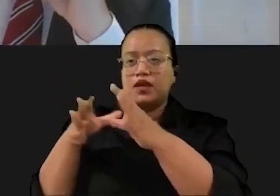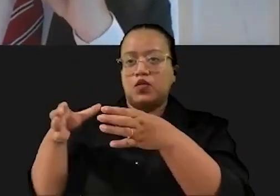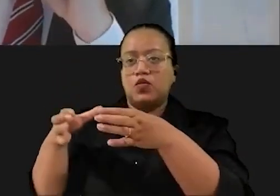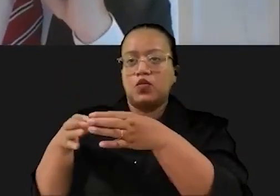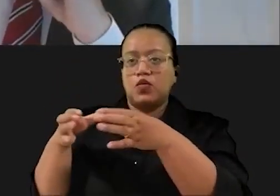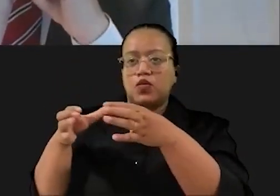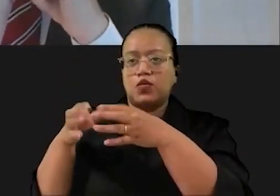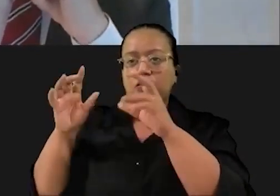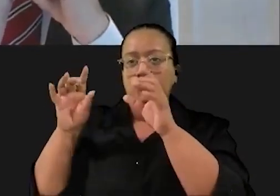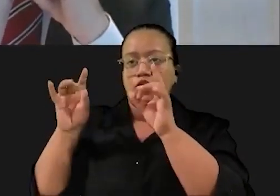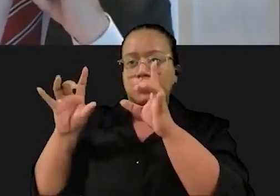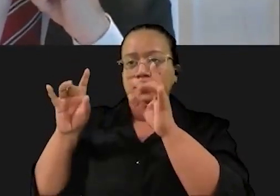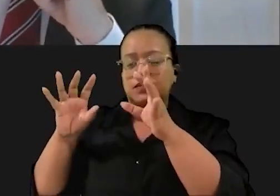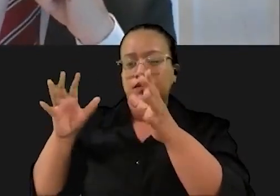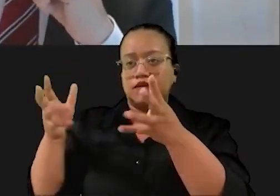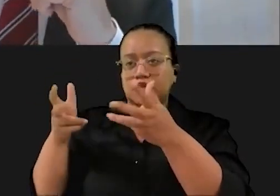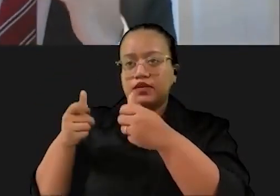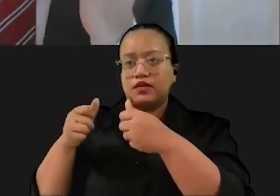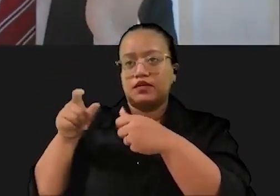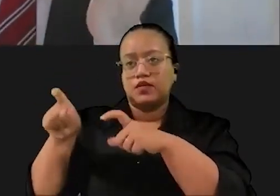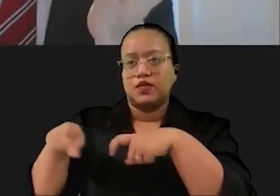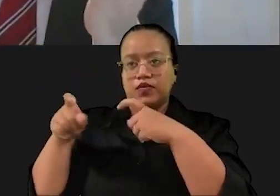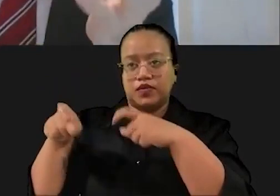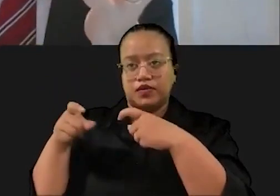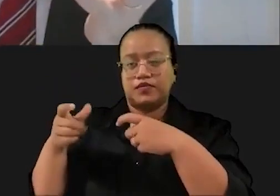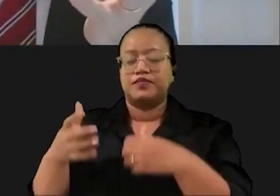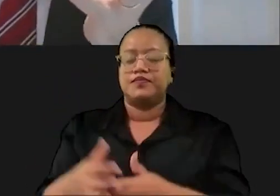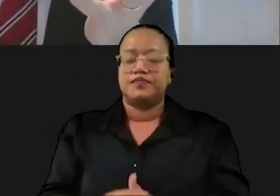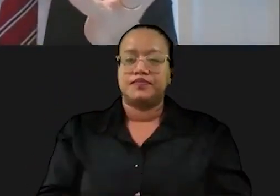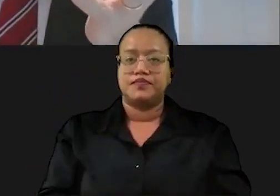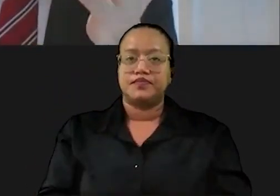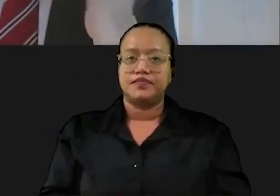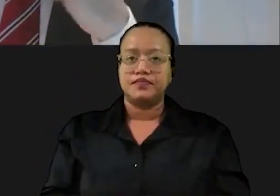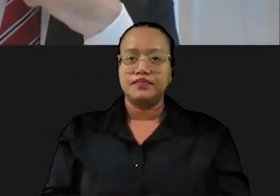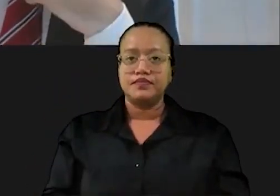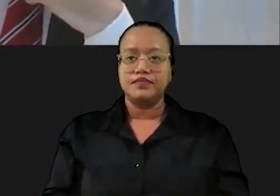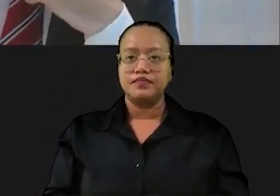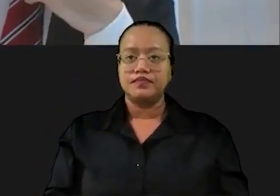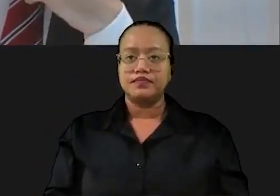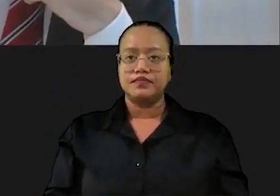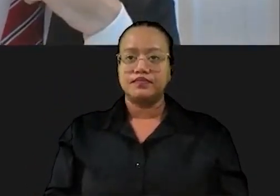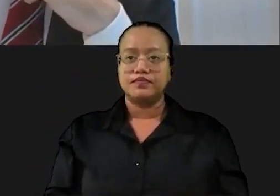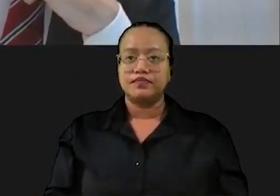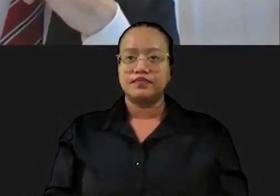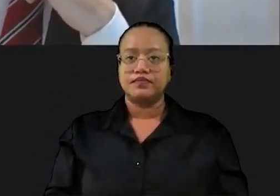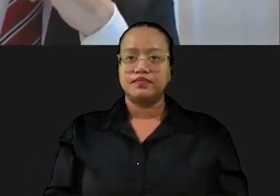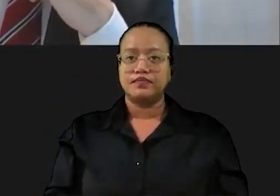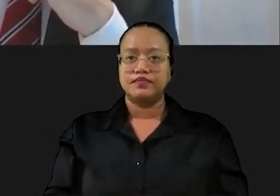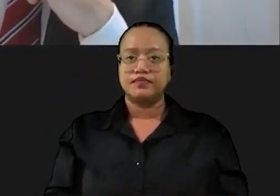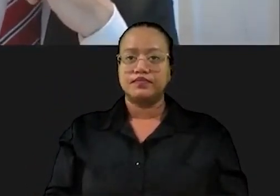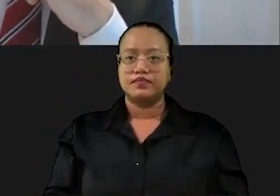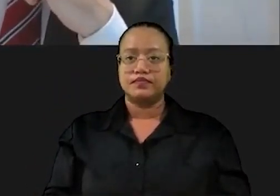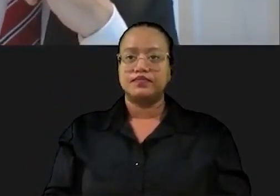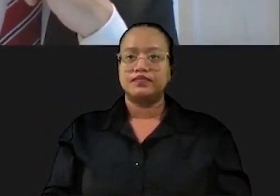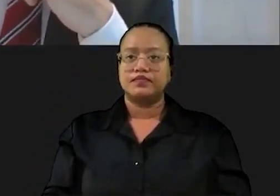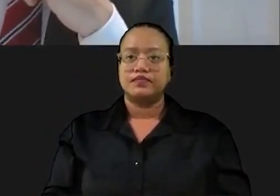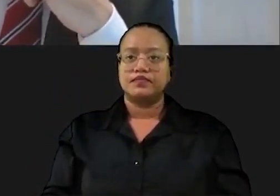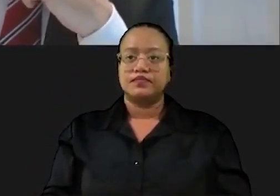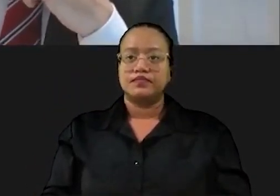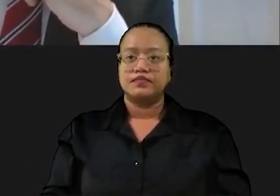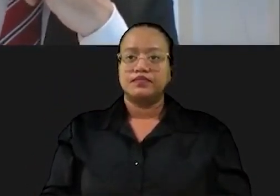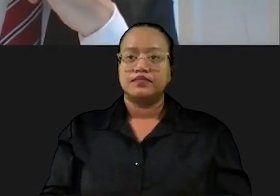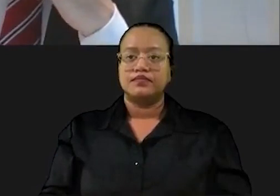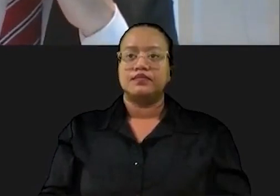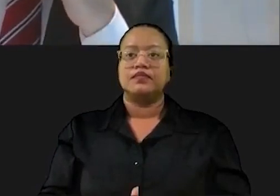rural e híbrida. Aí quarta espécie de fluxo seria a instrução